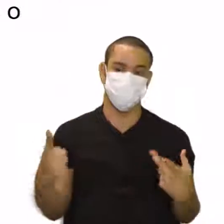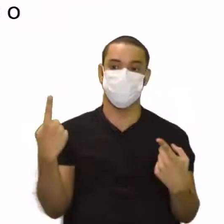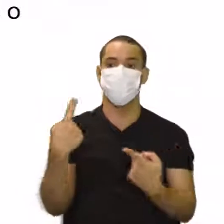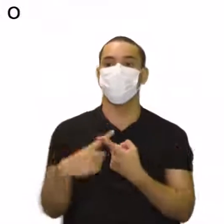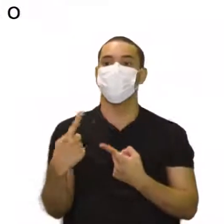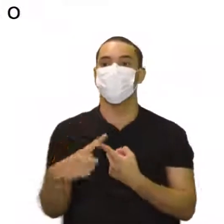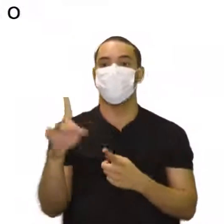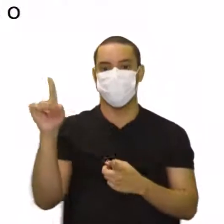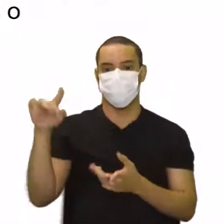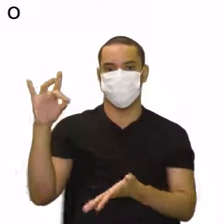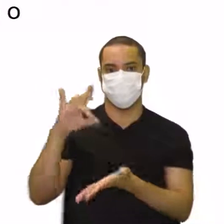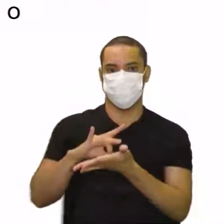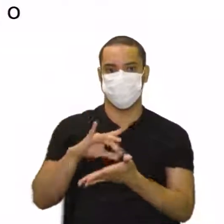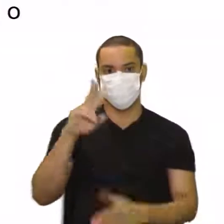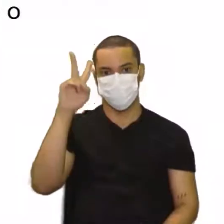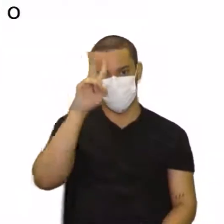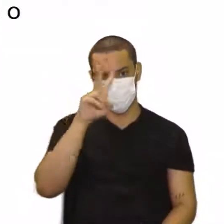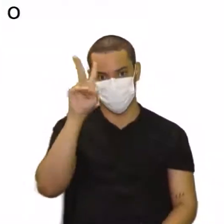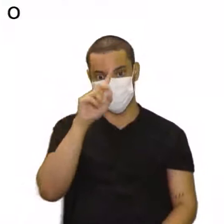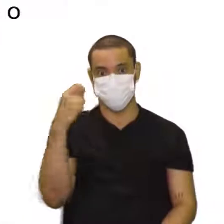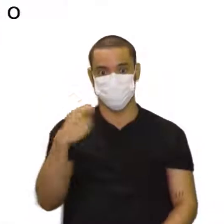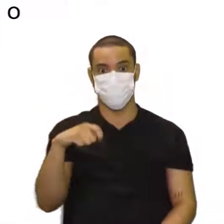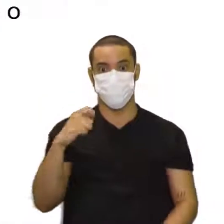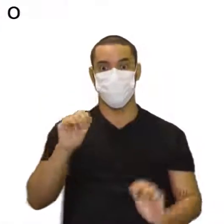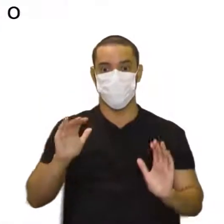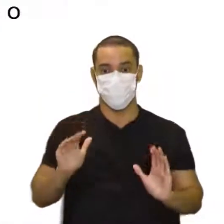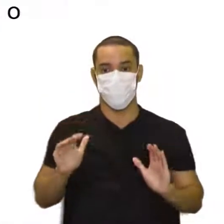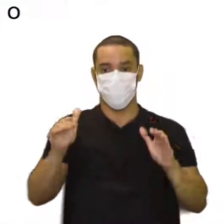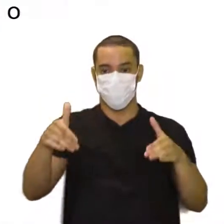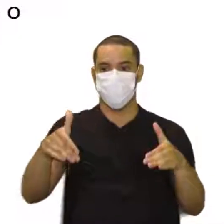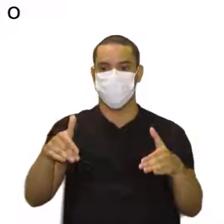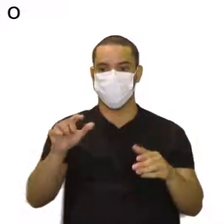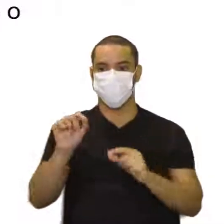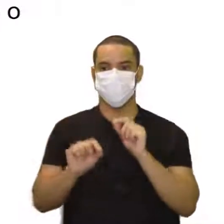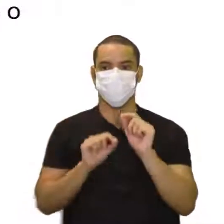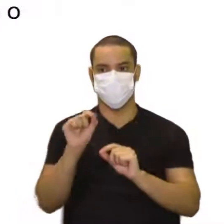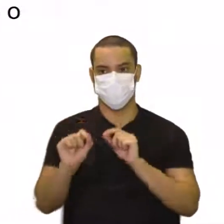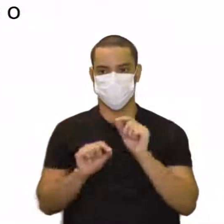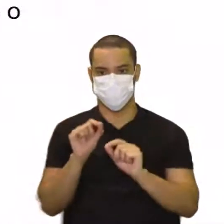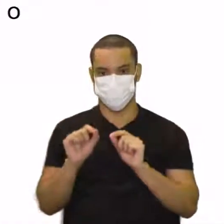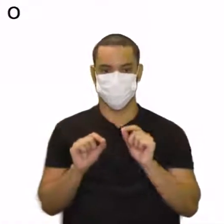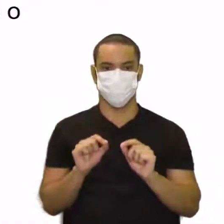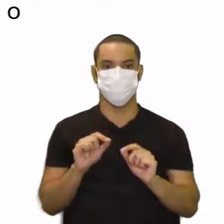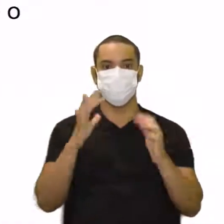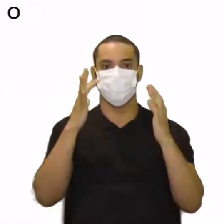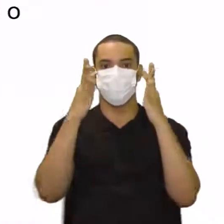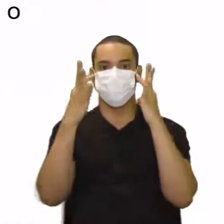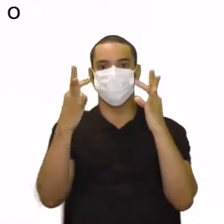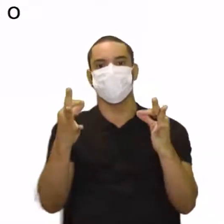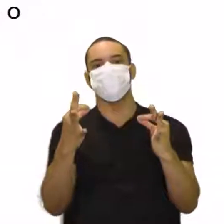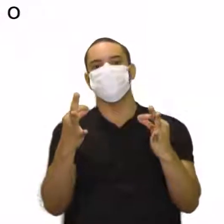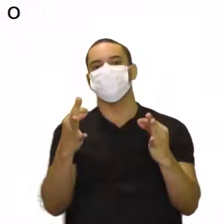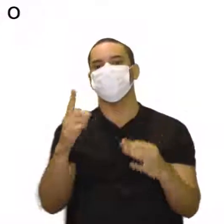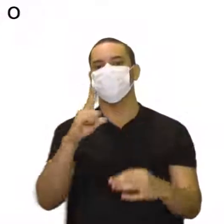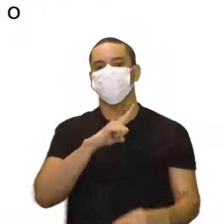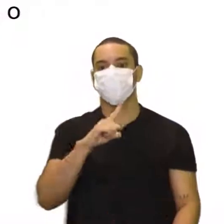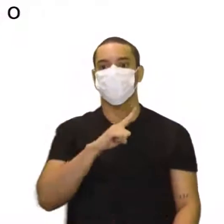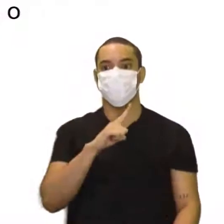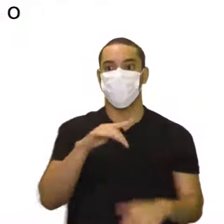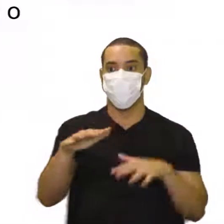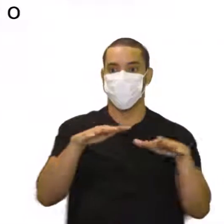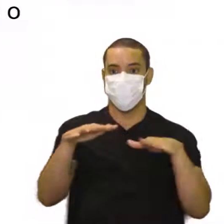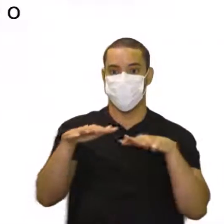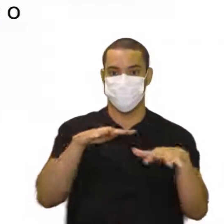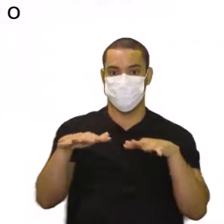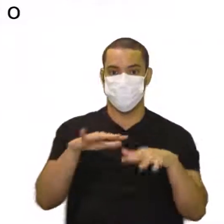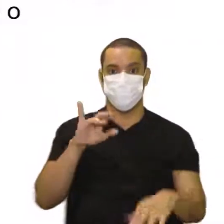porquê é verdadeira. Lembrando que você tem que focar, é o seguinte, presta atenção onde está movendo o ímã. Nesse